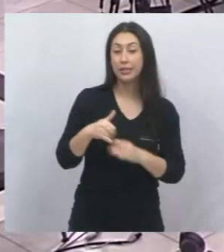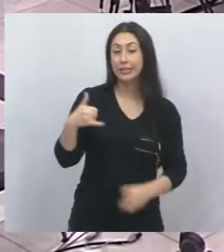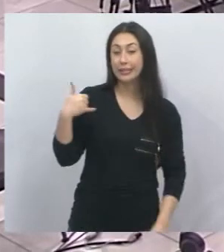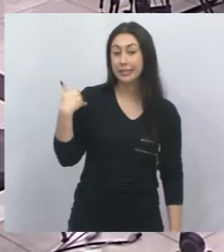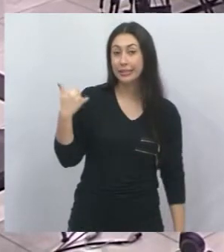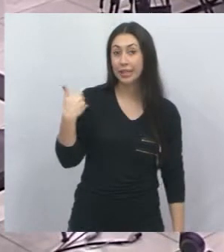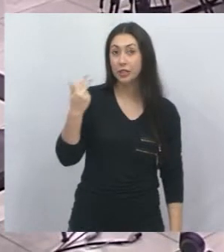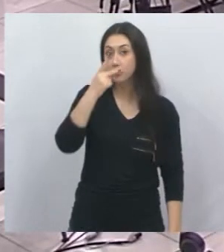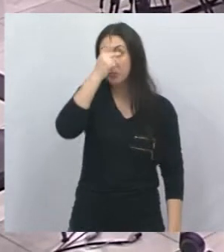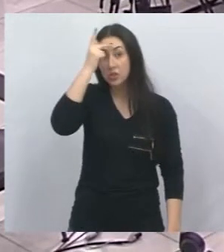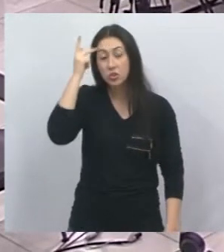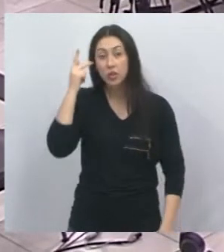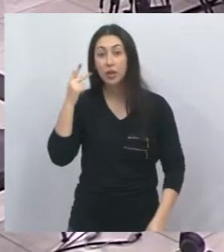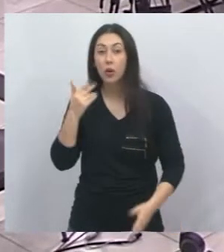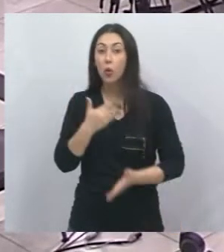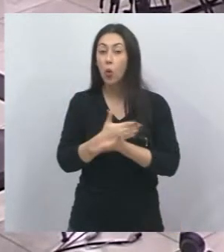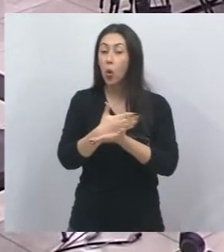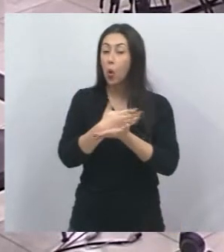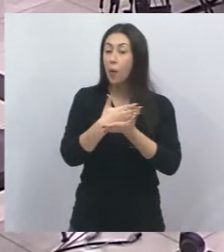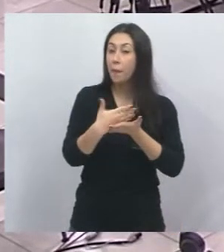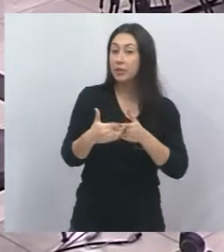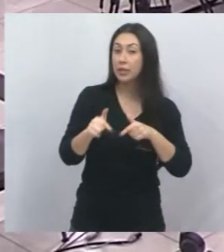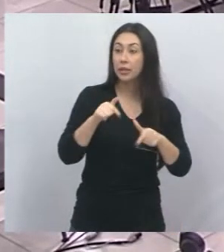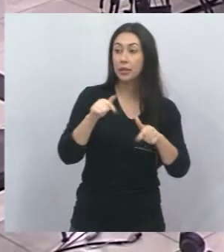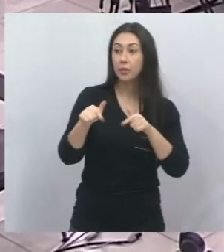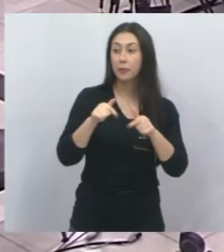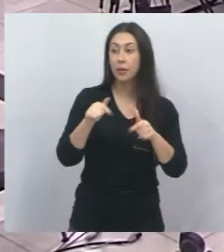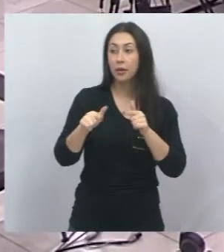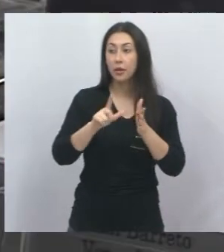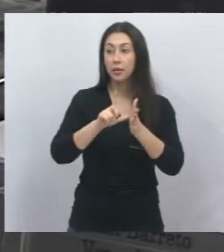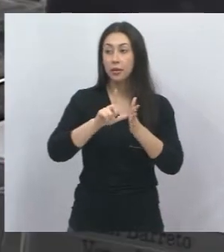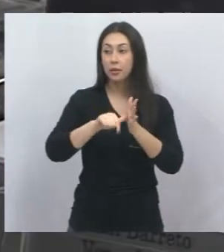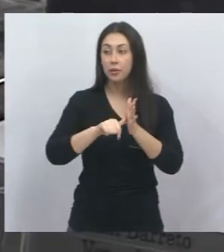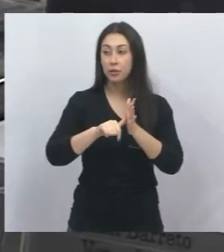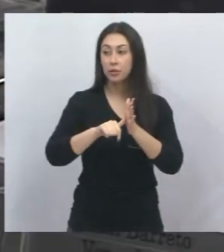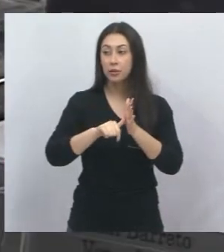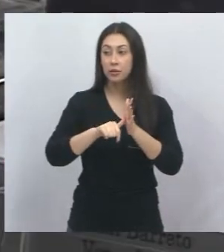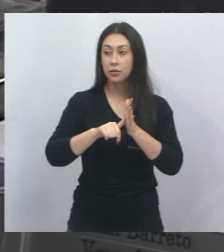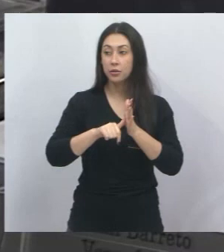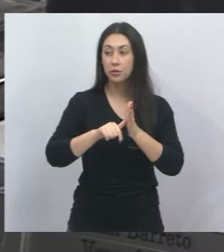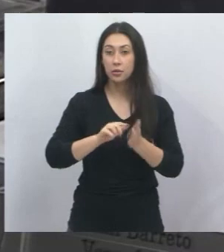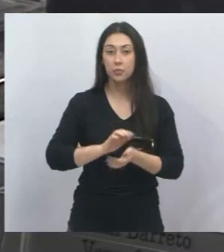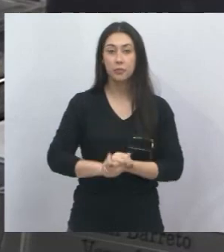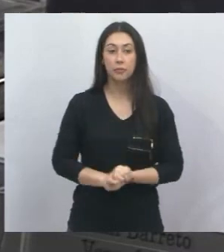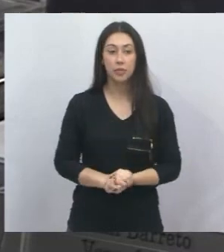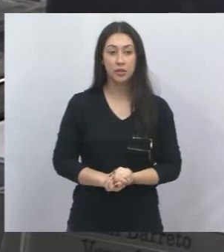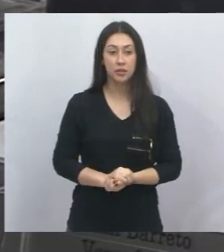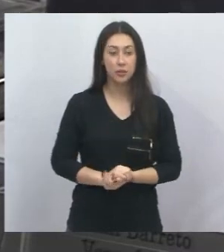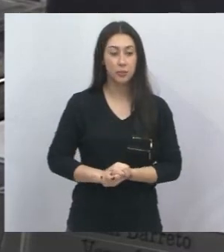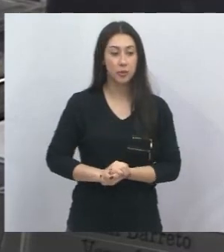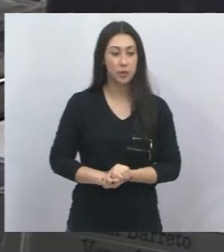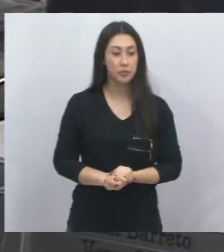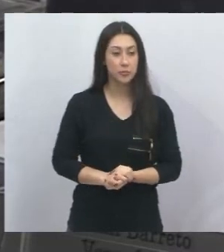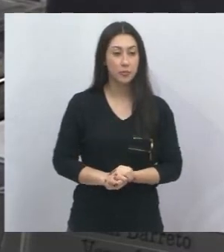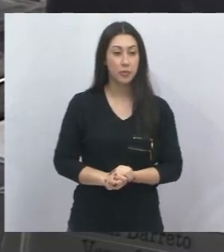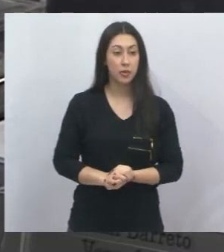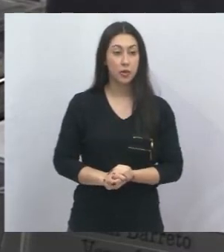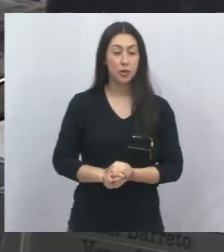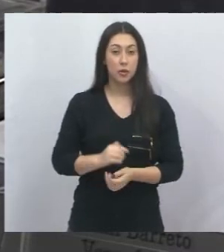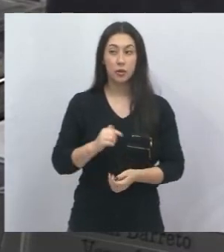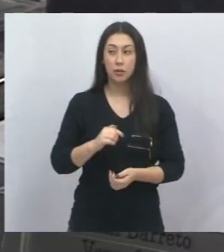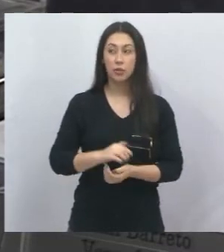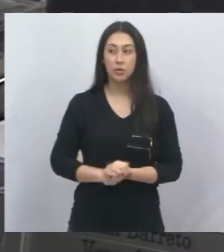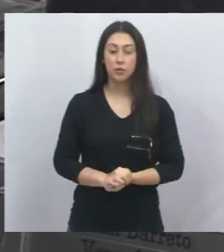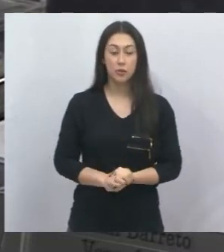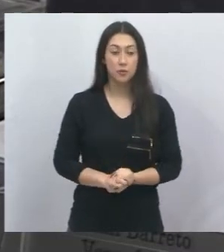que entrarão no serviço público após a publicação dessa lei. Então, todo mundo que já está no serviço público municipal não será